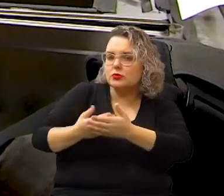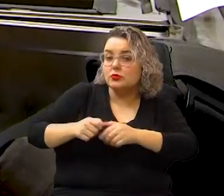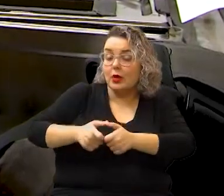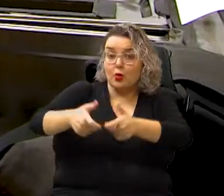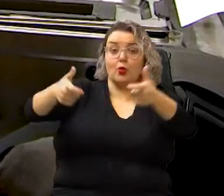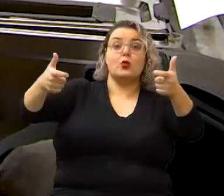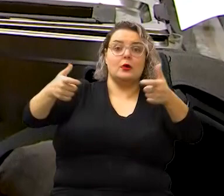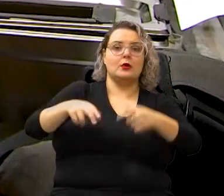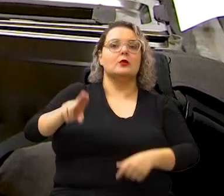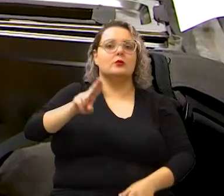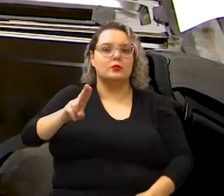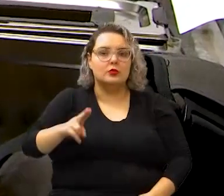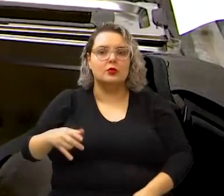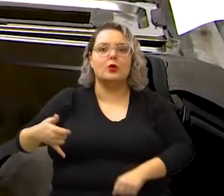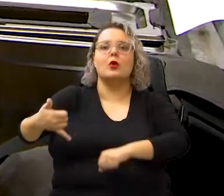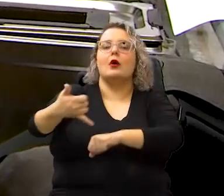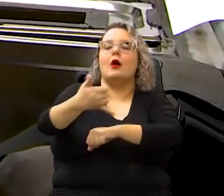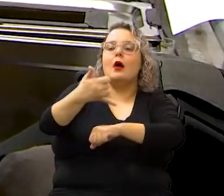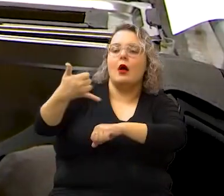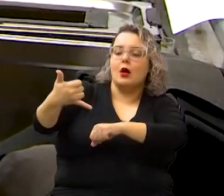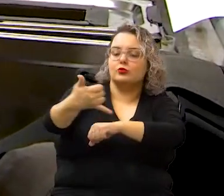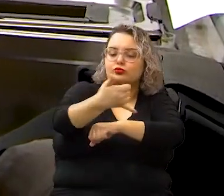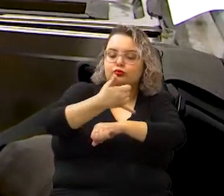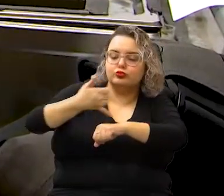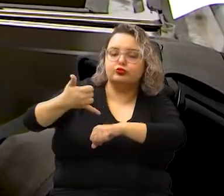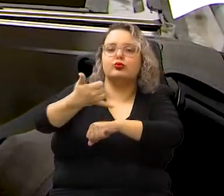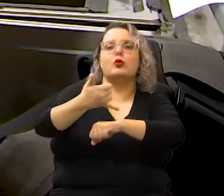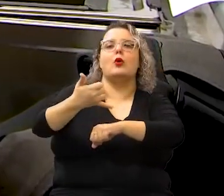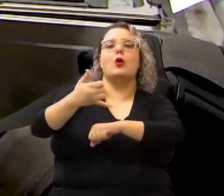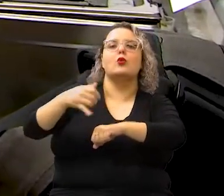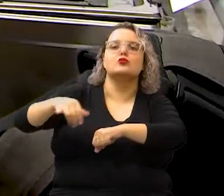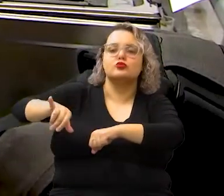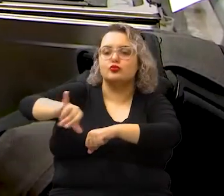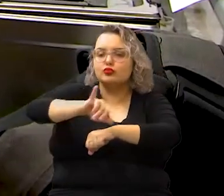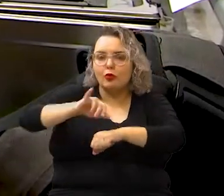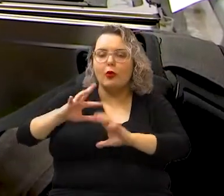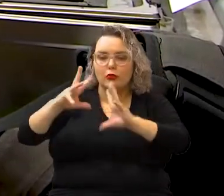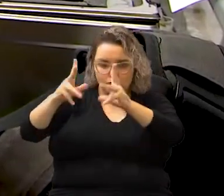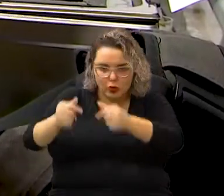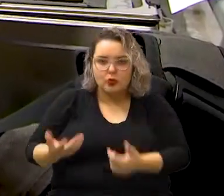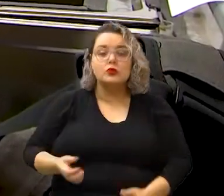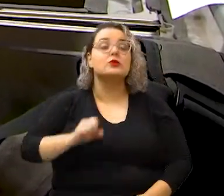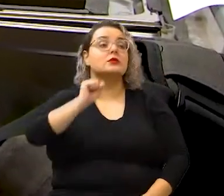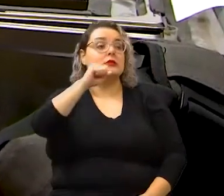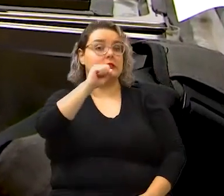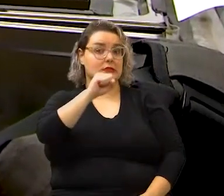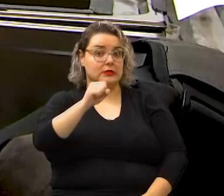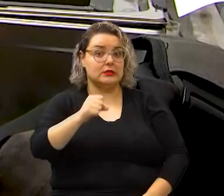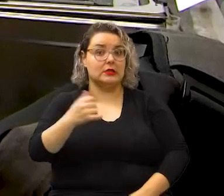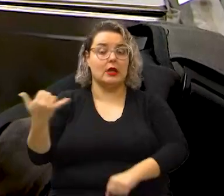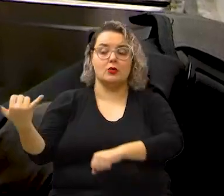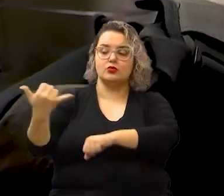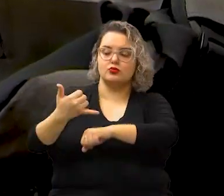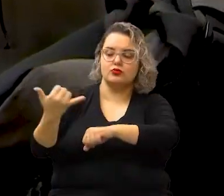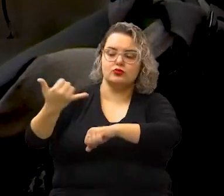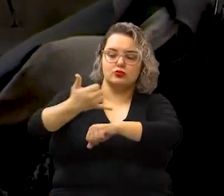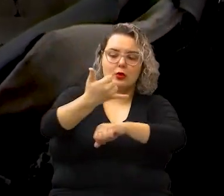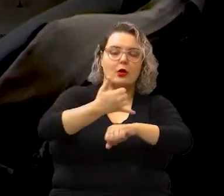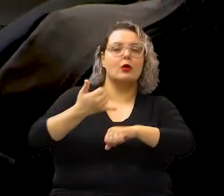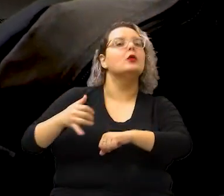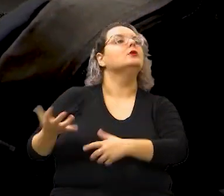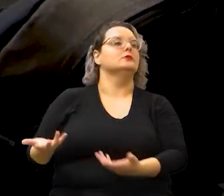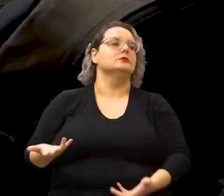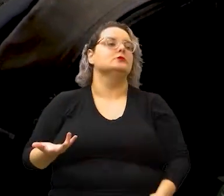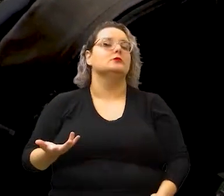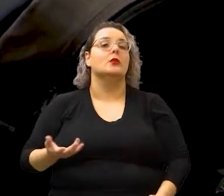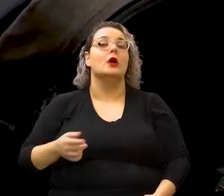amplo também, que vocês usam o azeite, a soja, os óleos. Sim. Como a ideia do grupo é